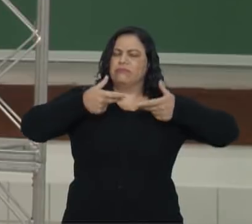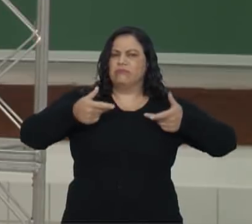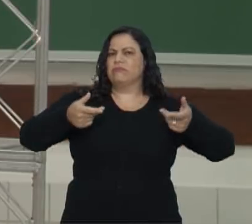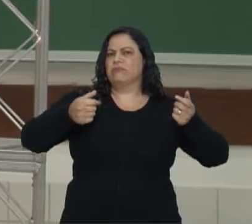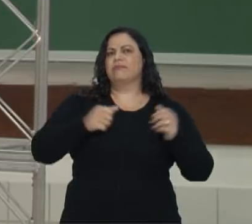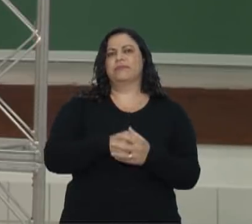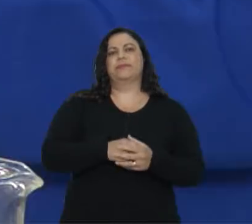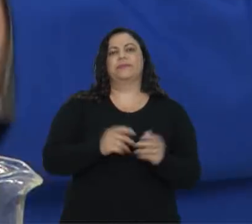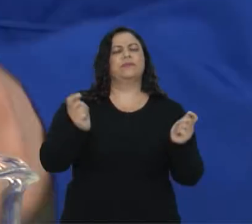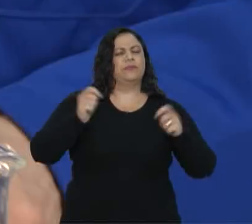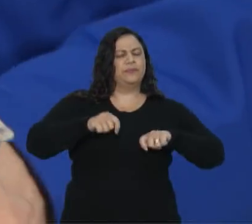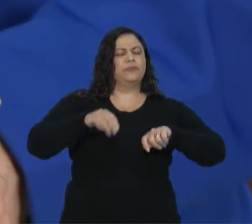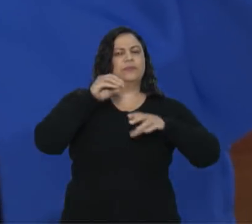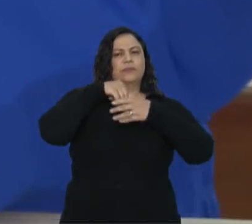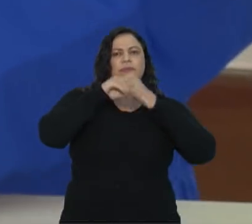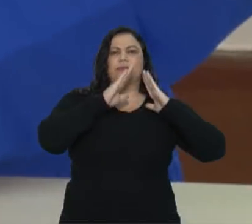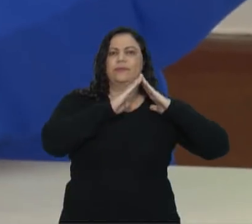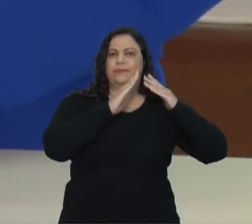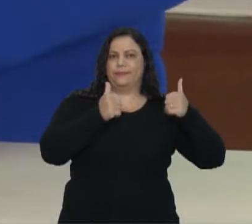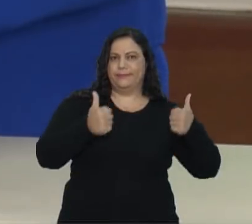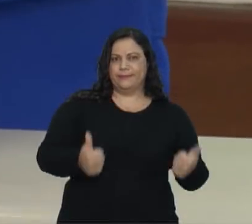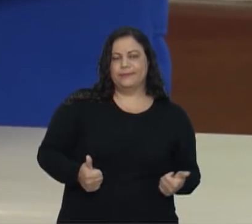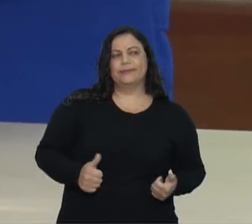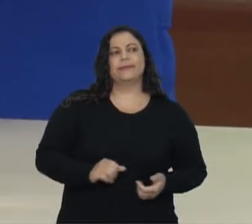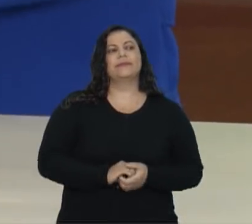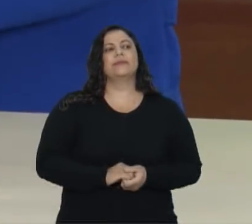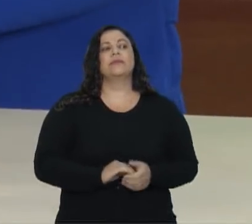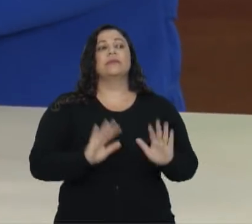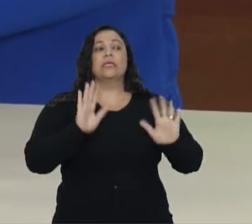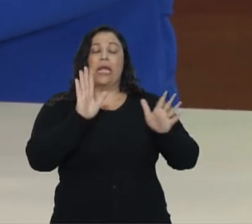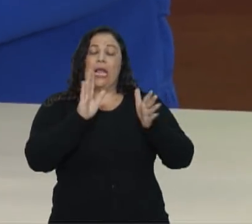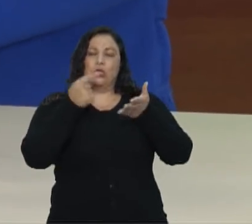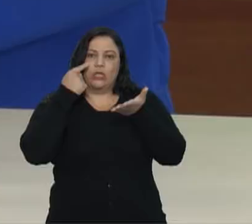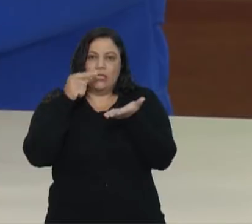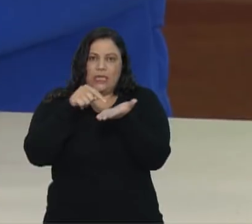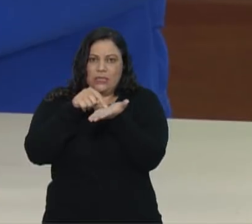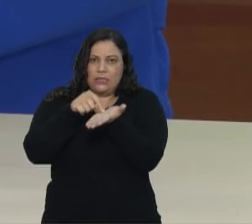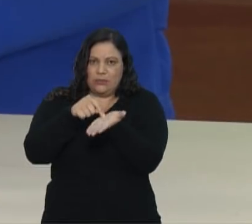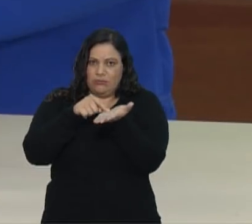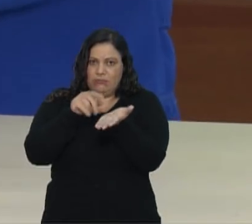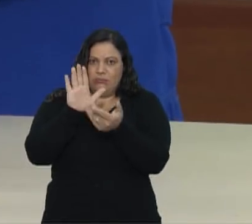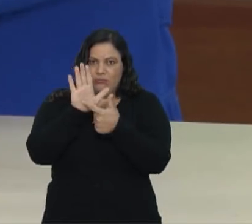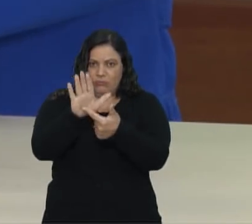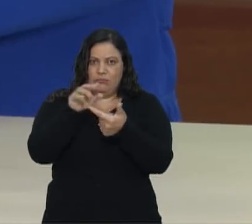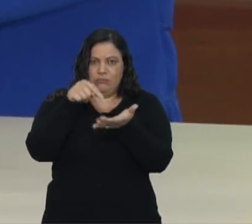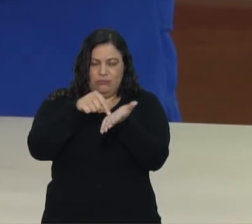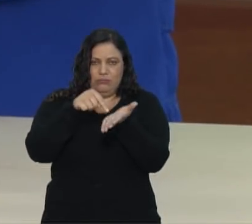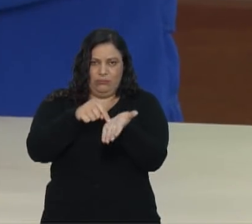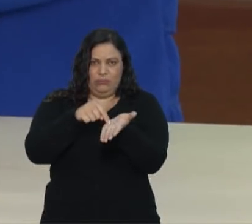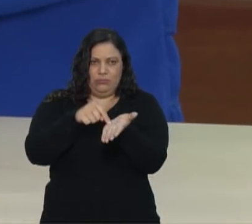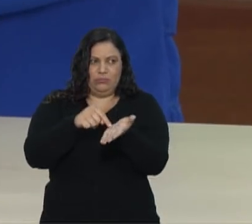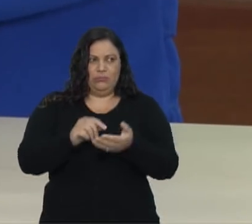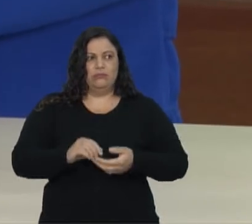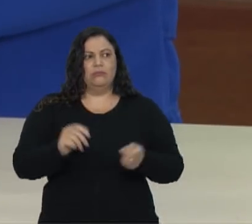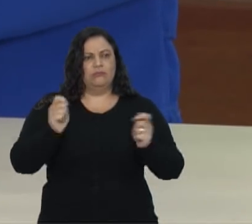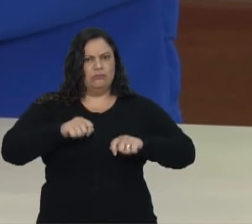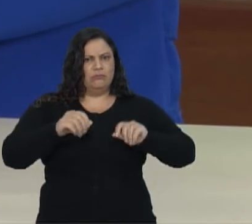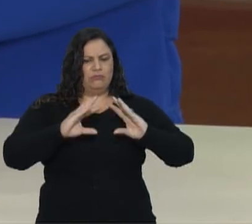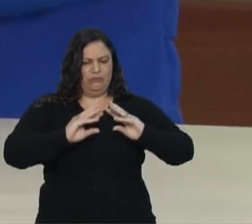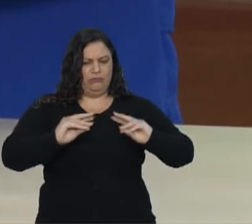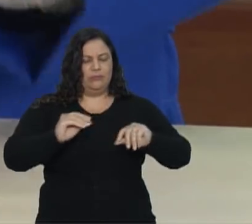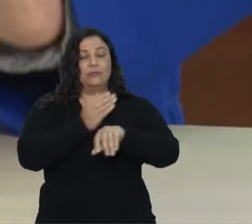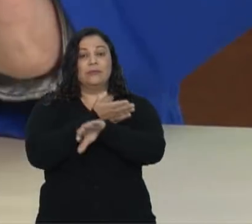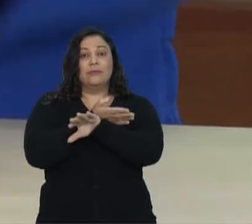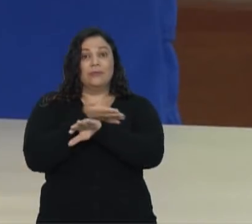tenha nas nossas casas. Eu já coloquei ele aqui no nosso recipiente, no nosso pires, então ele tem esse aspecto